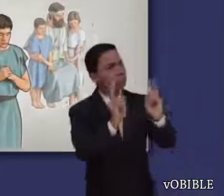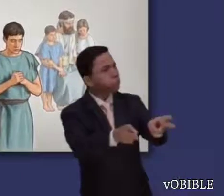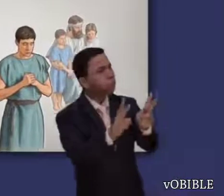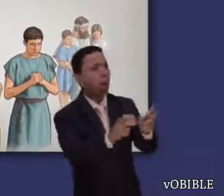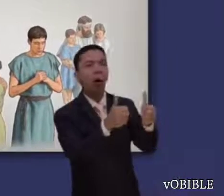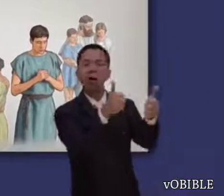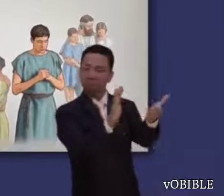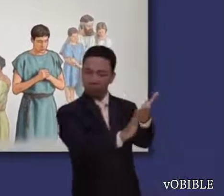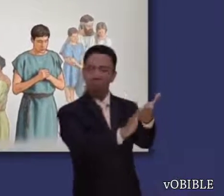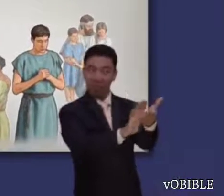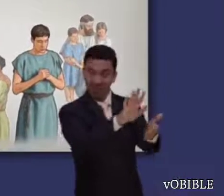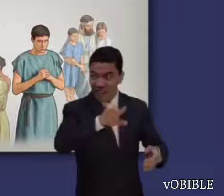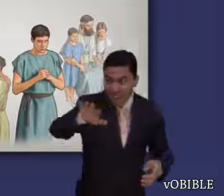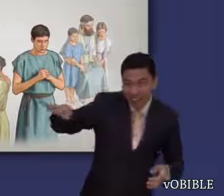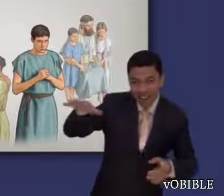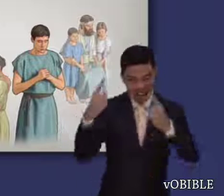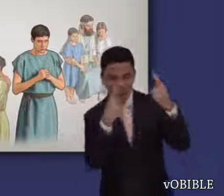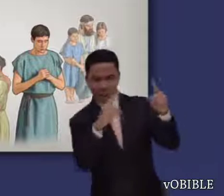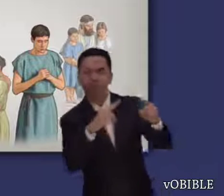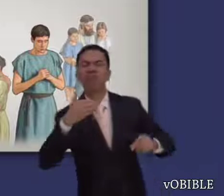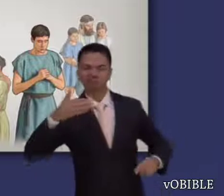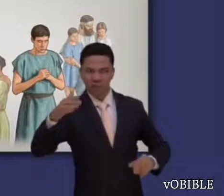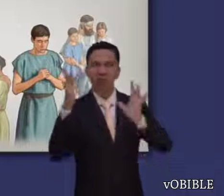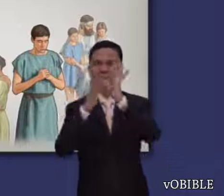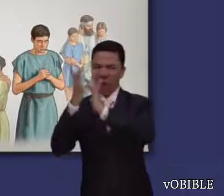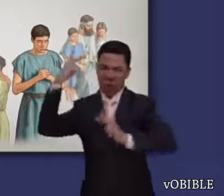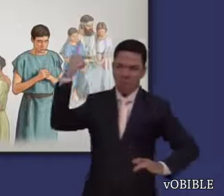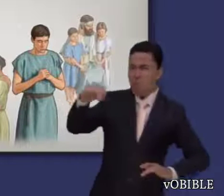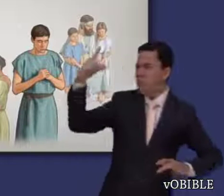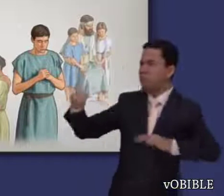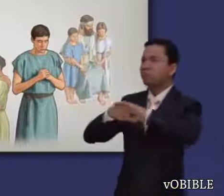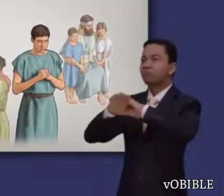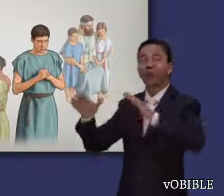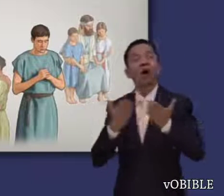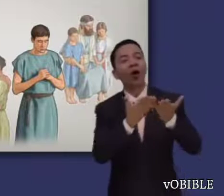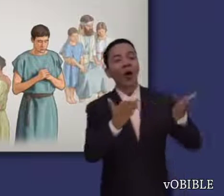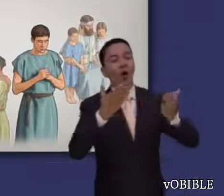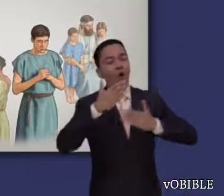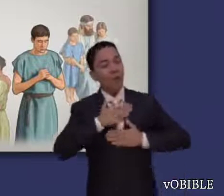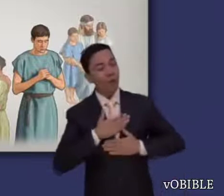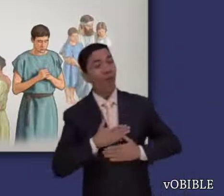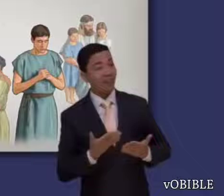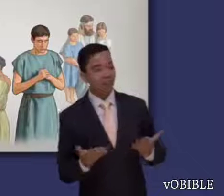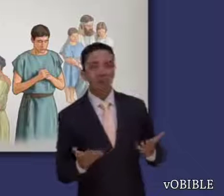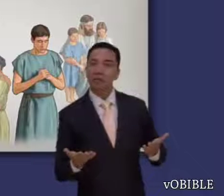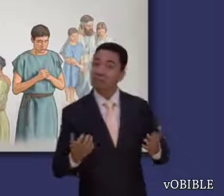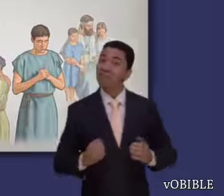por provações vão ter alívio quando o glorificado Rei Jesus Cristo vier destruir os inimigos de Deus.